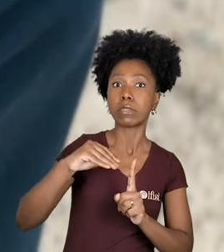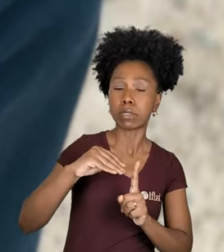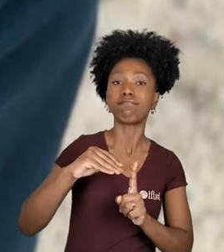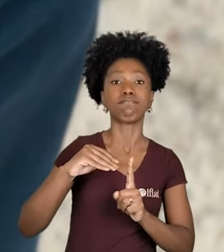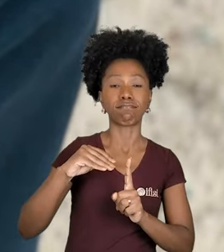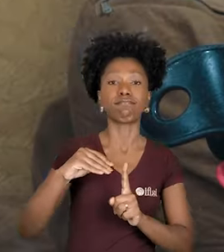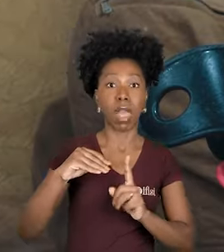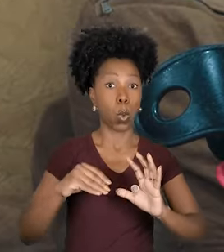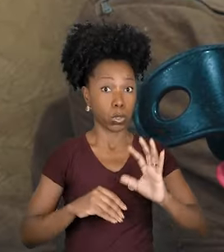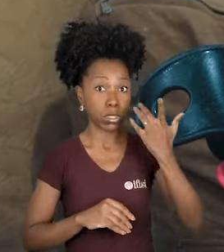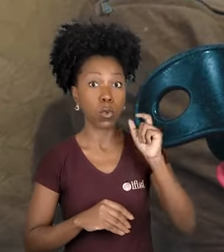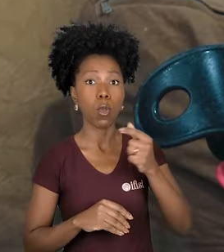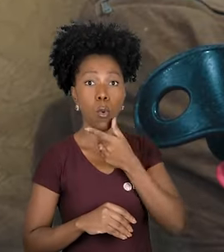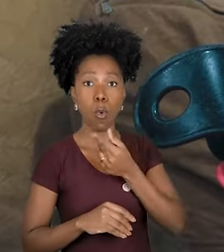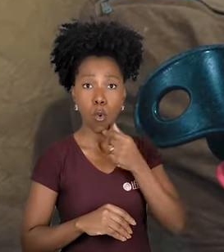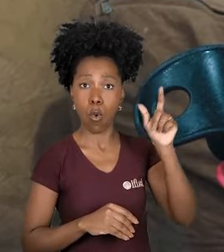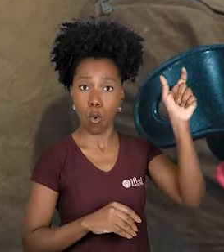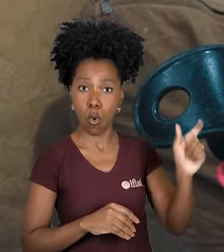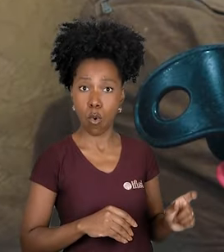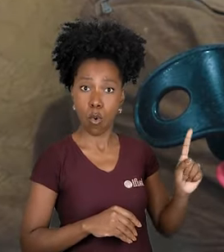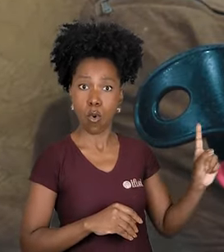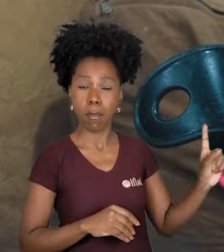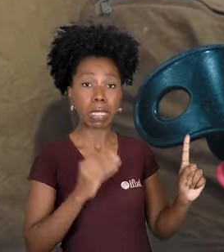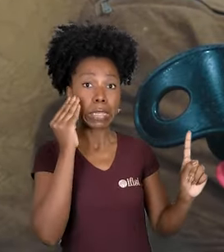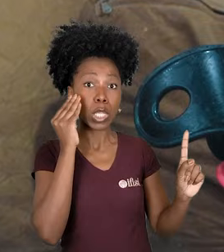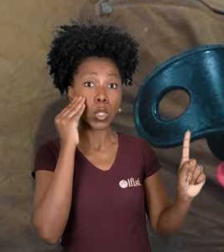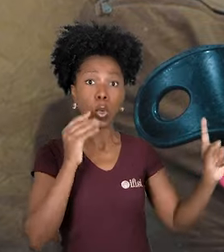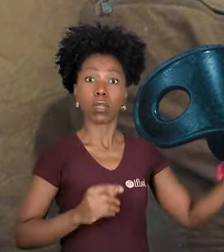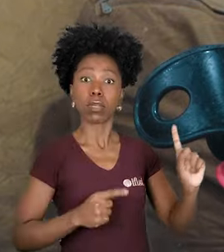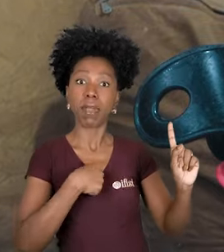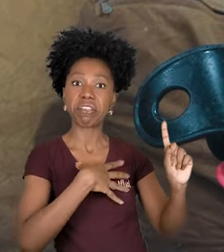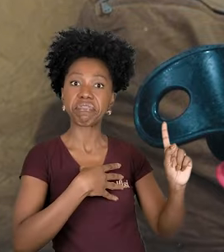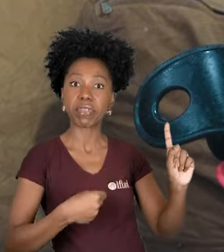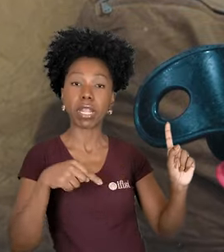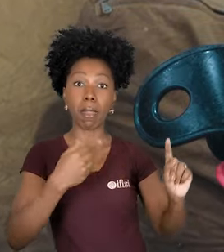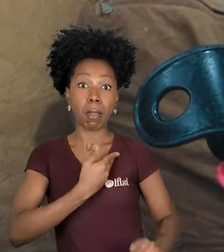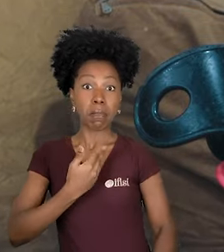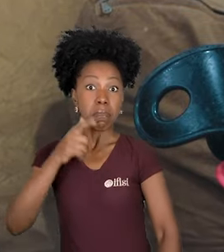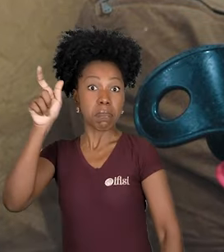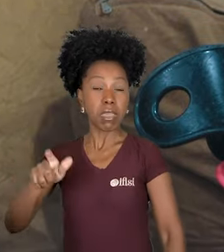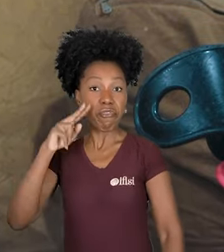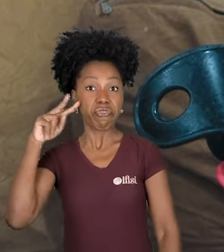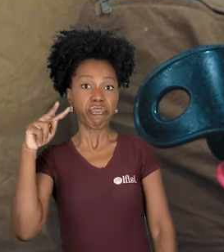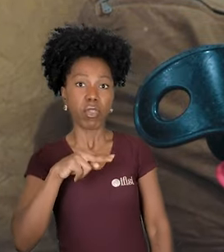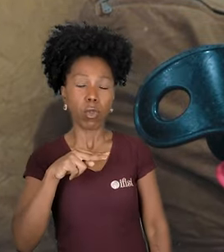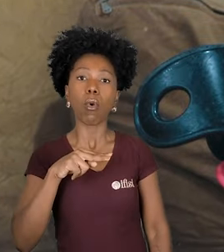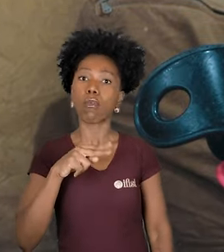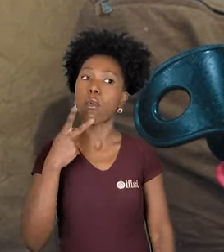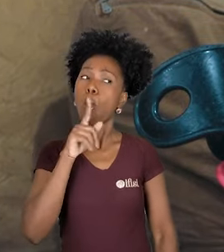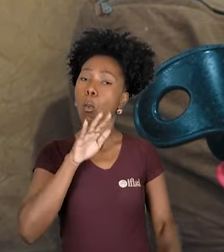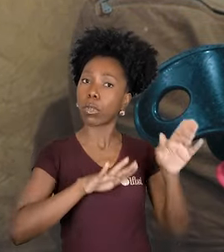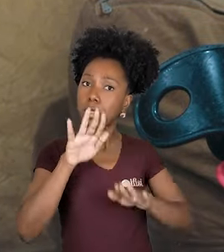um outro que estava ali. Teve até uma situação de um senhor, né, que tentou se aproximar das minhas filhas e uma das minhas comadres viu e